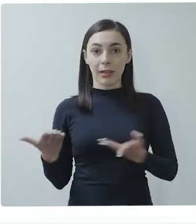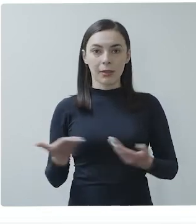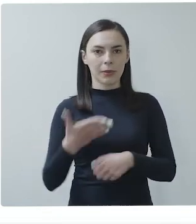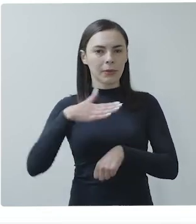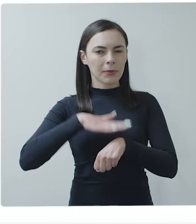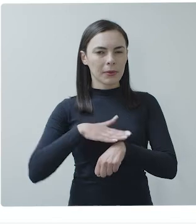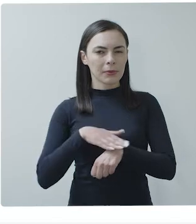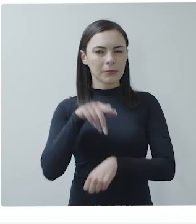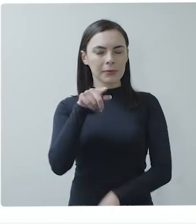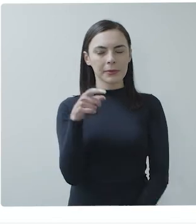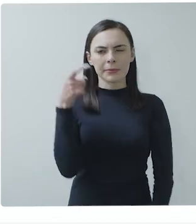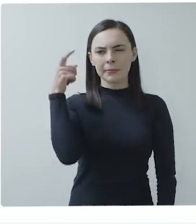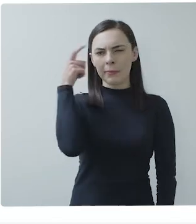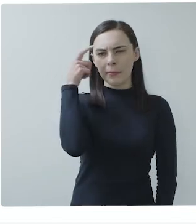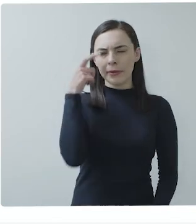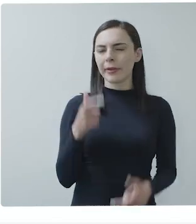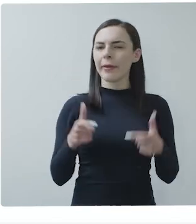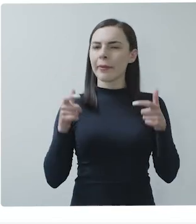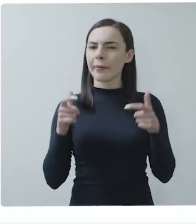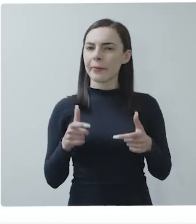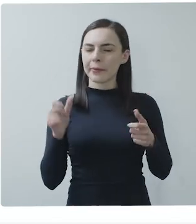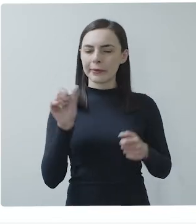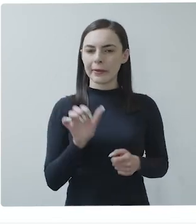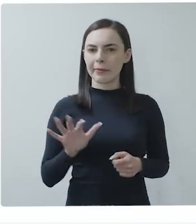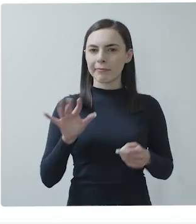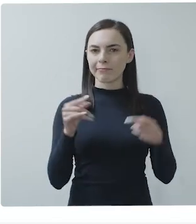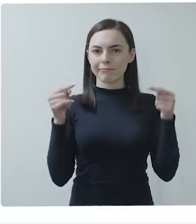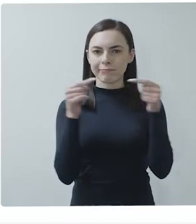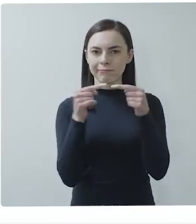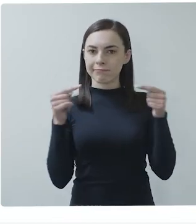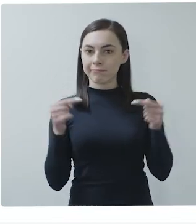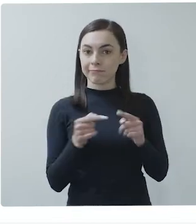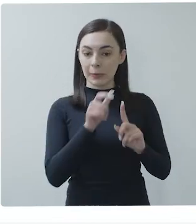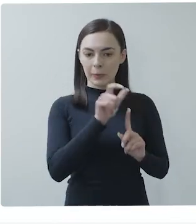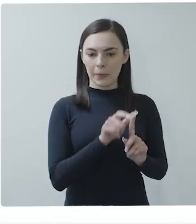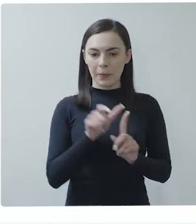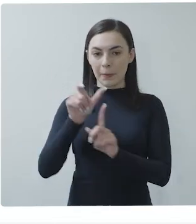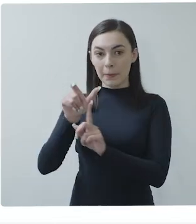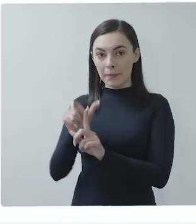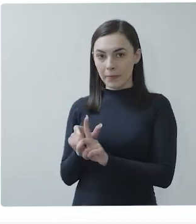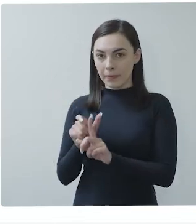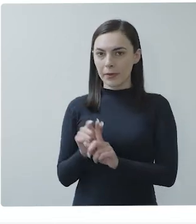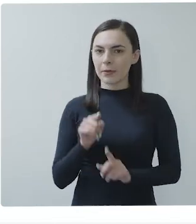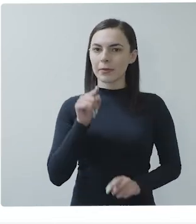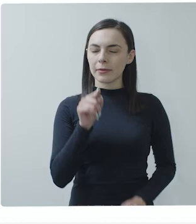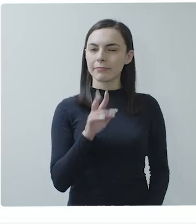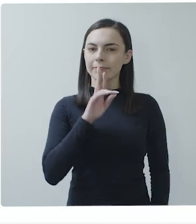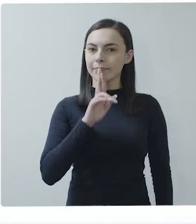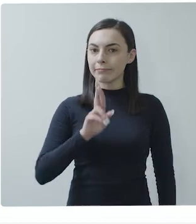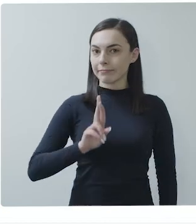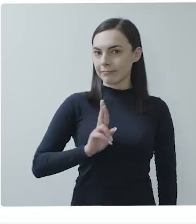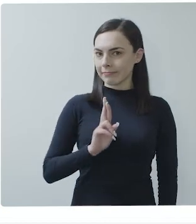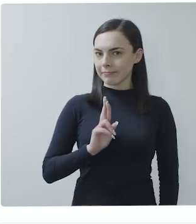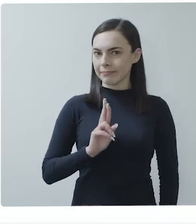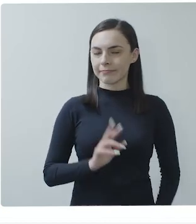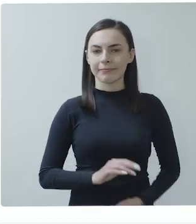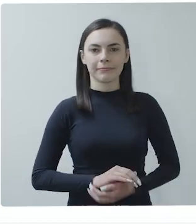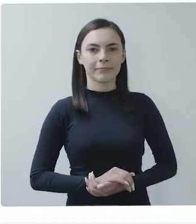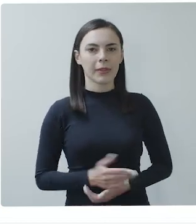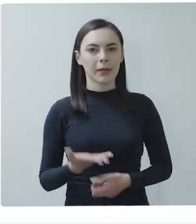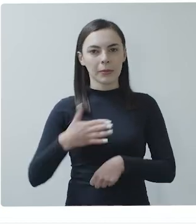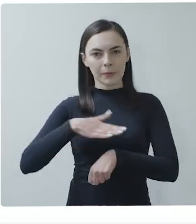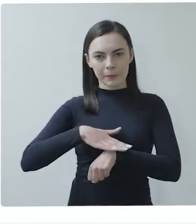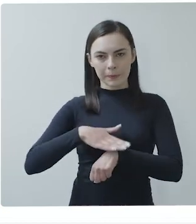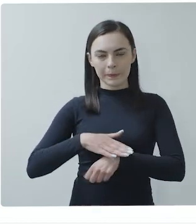vocês pensarem onde estão, né, os personagens para vocês me responderem. Vou